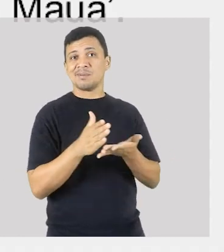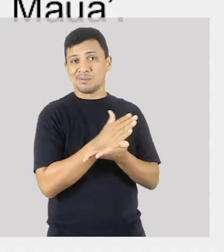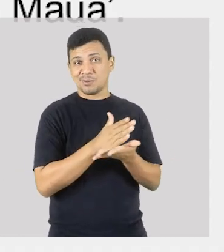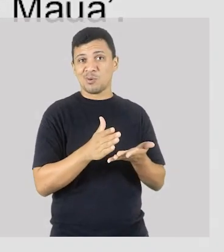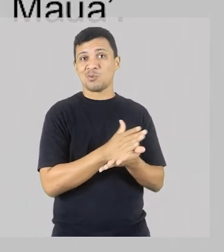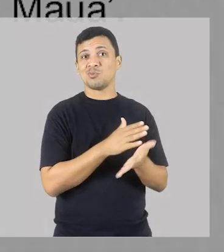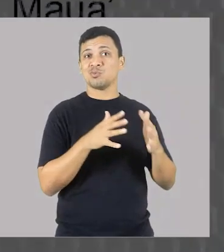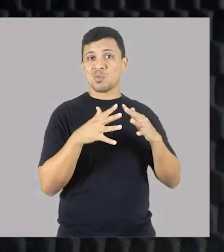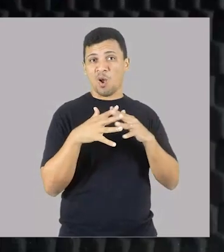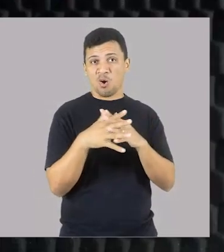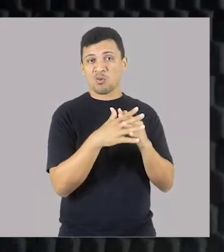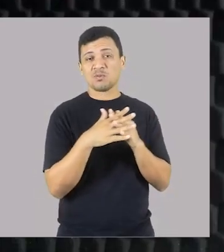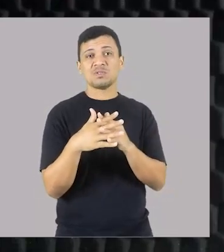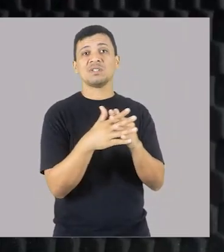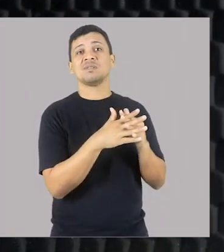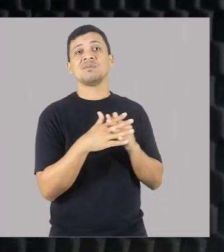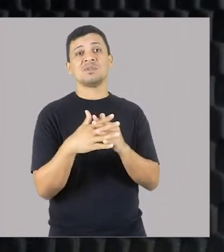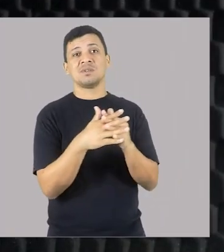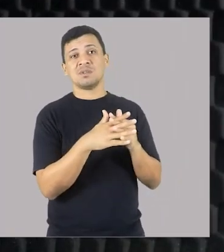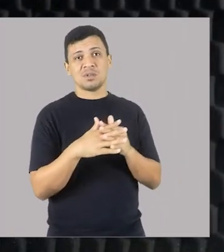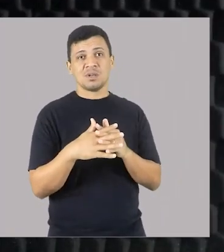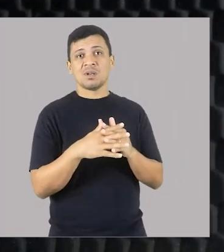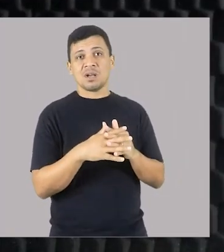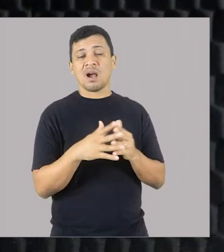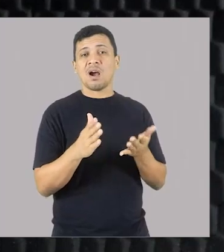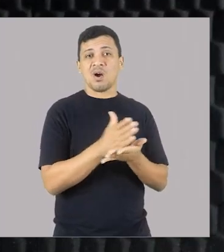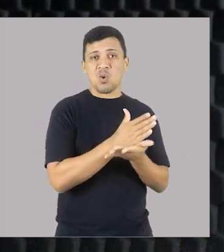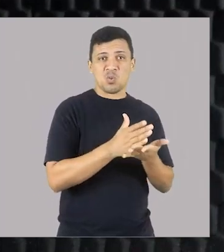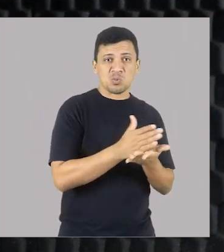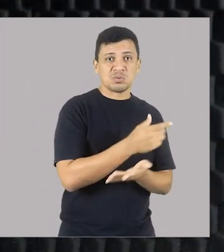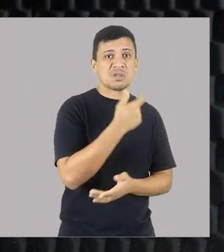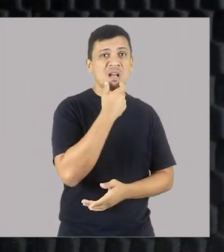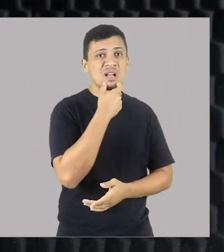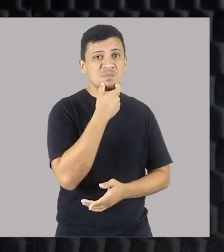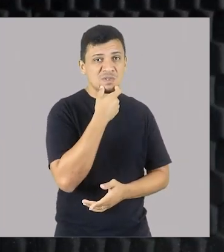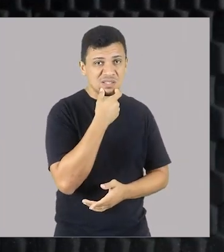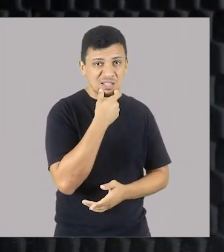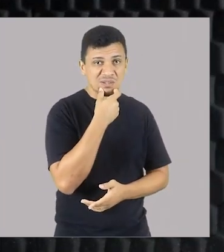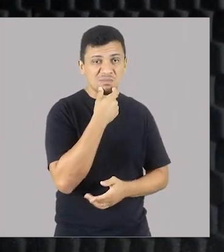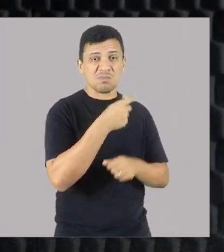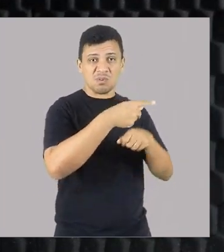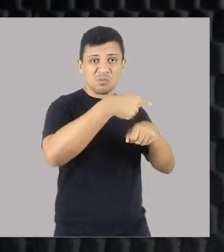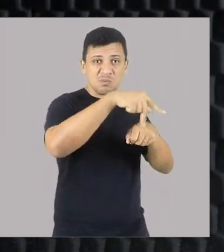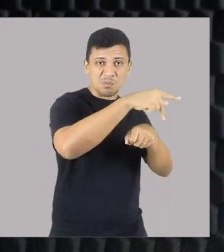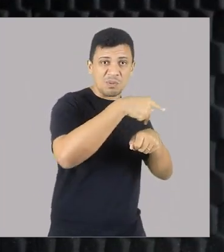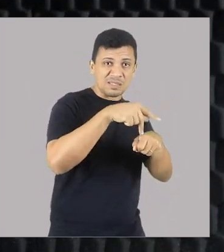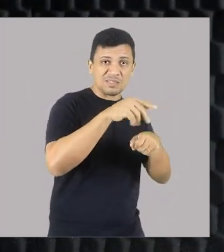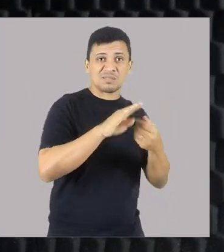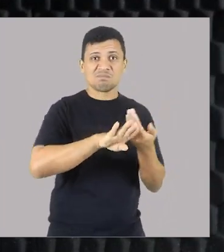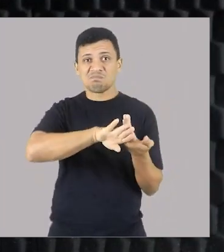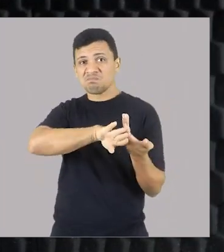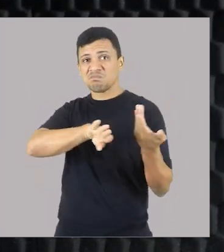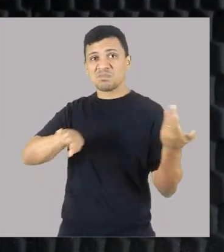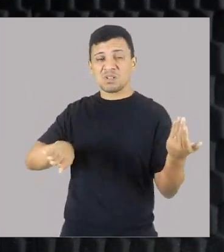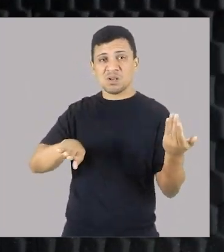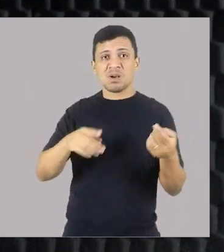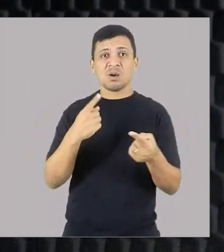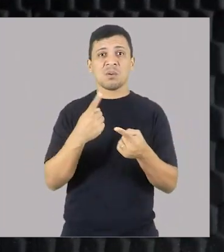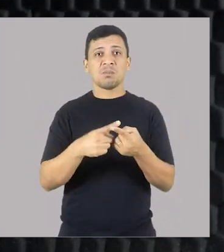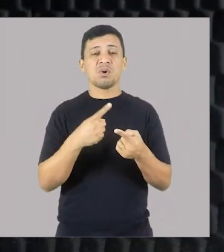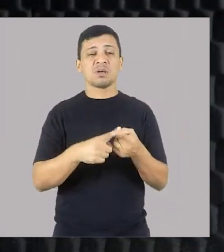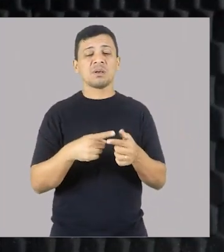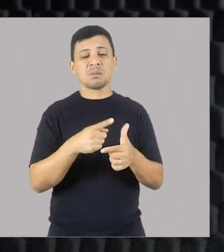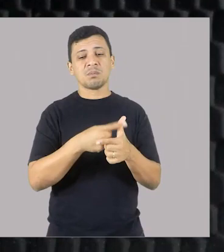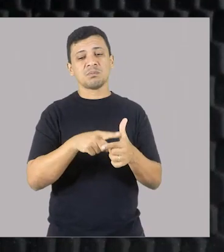nós tivemos aí os desentendimentos com os britânicos, uma ruptura temporária de relação diplomática por conta ali da famosa questão